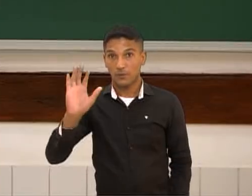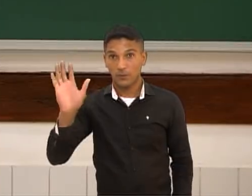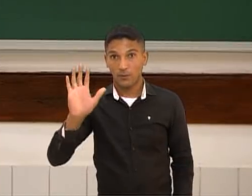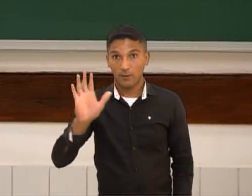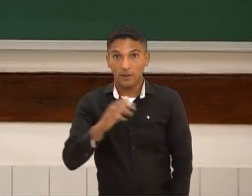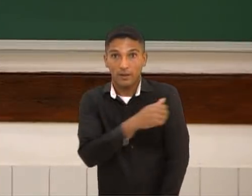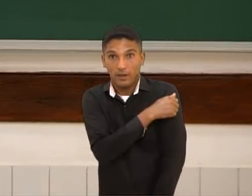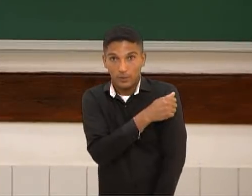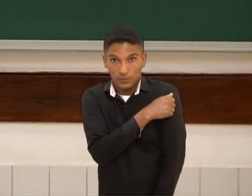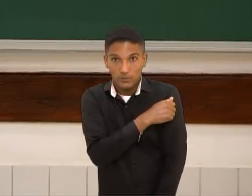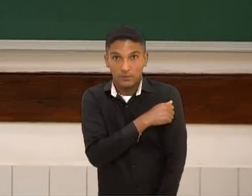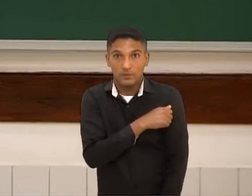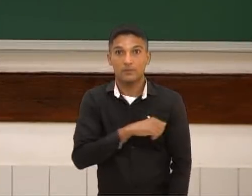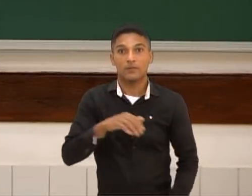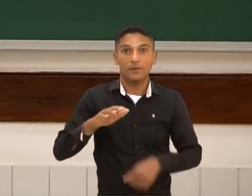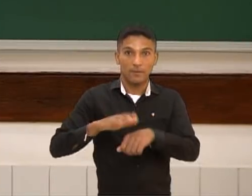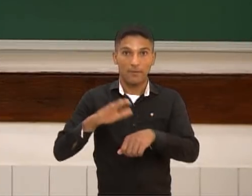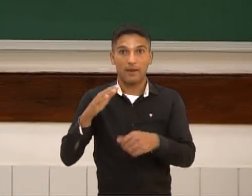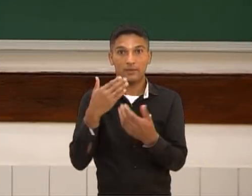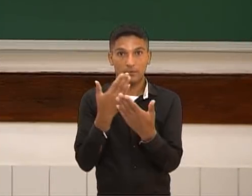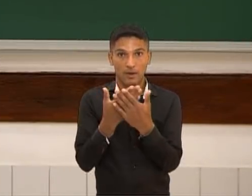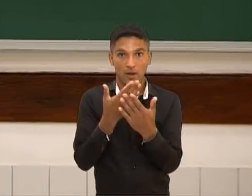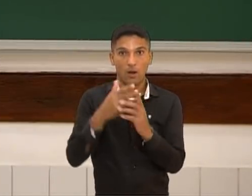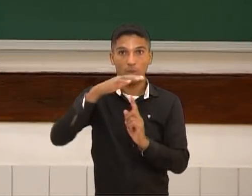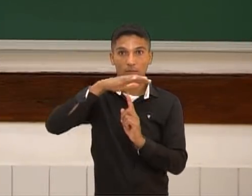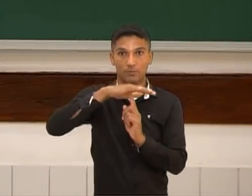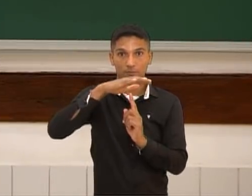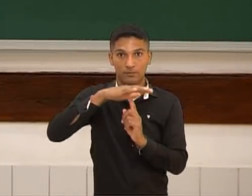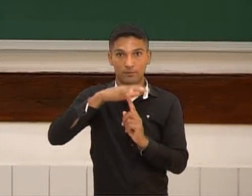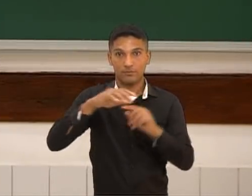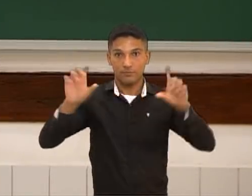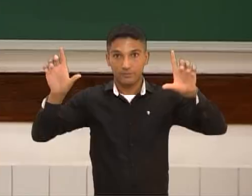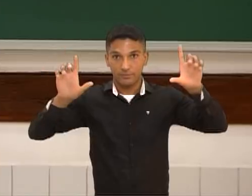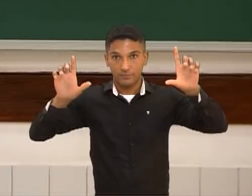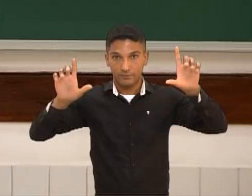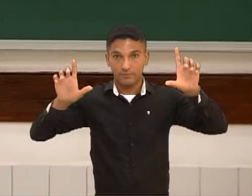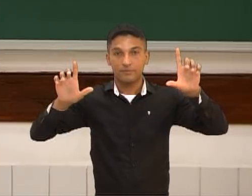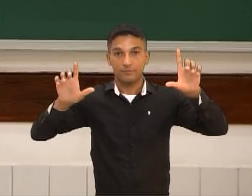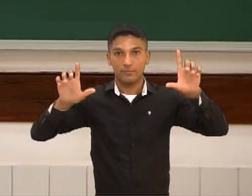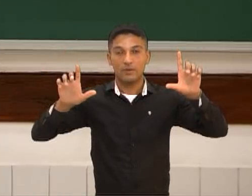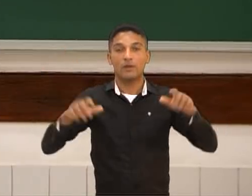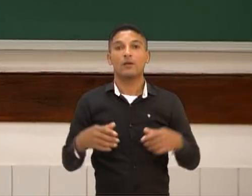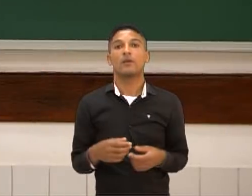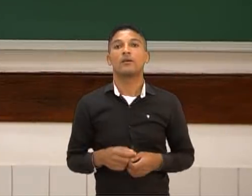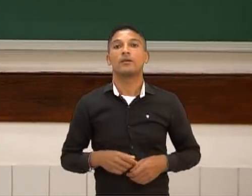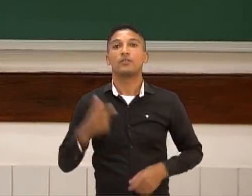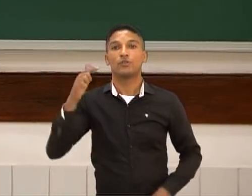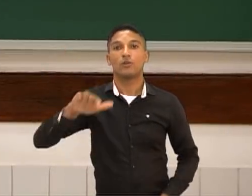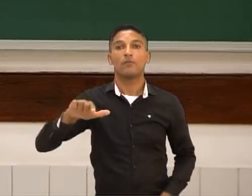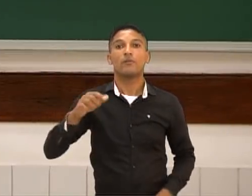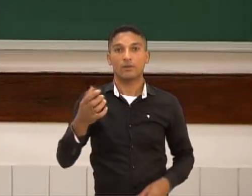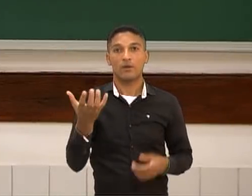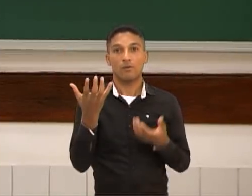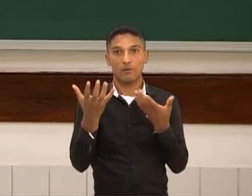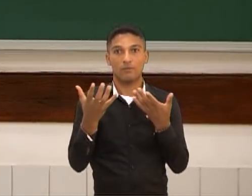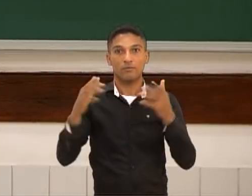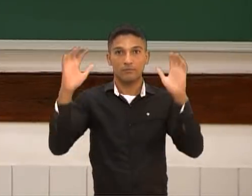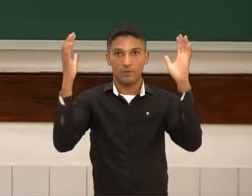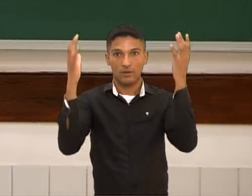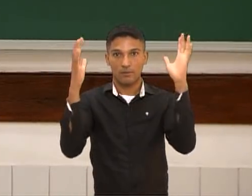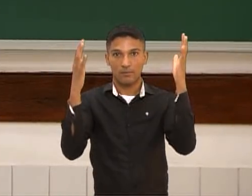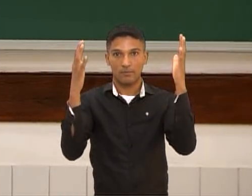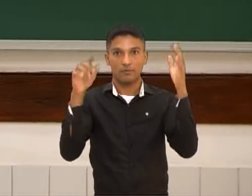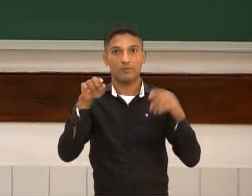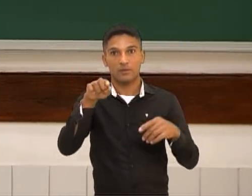Olá, alunos, vamos para mais uma videoaula. Gostaria de, mais uma vez, parabenizar vocês por estarem aí, cuidando do intelecto